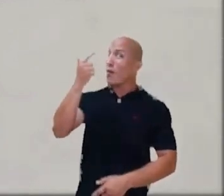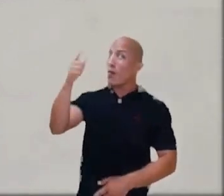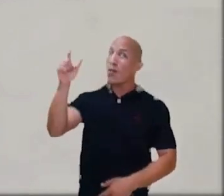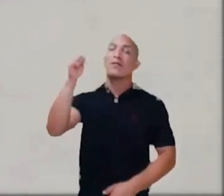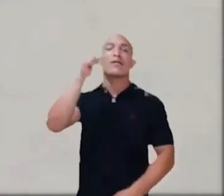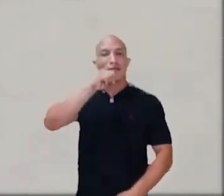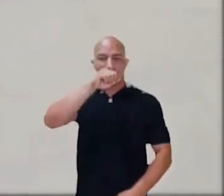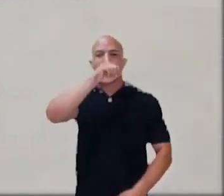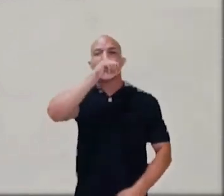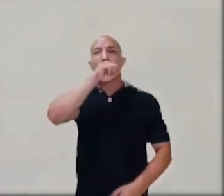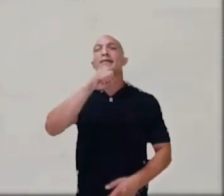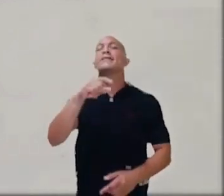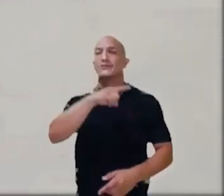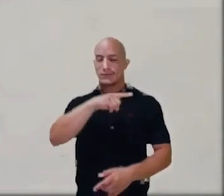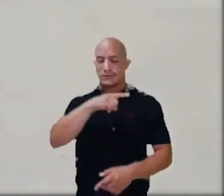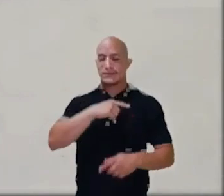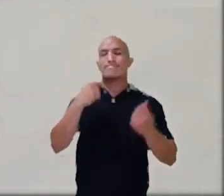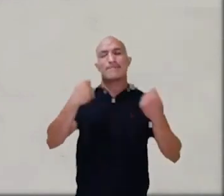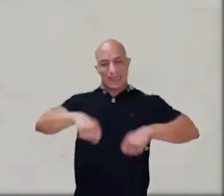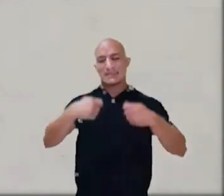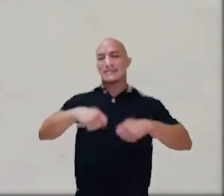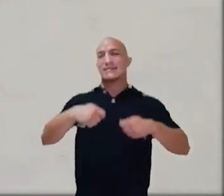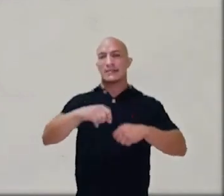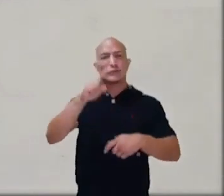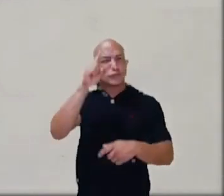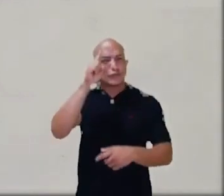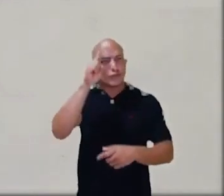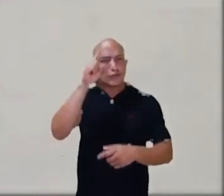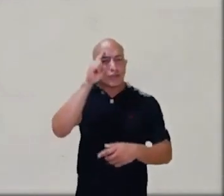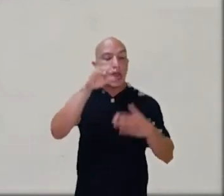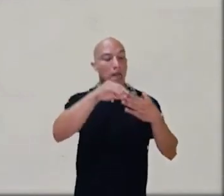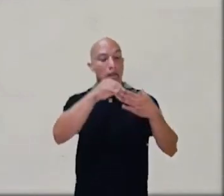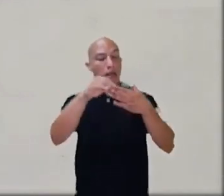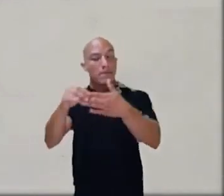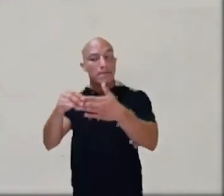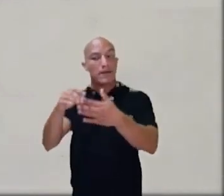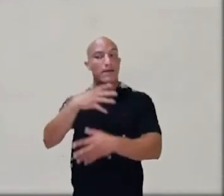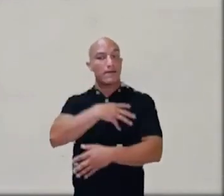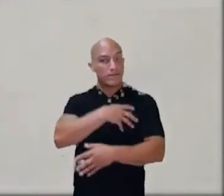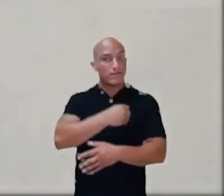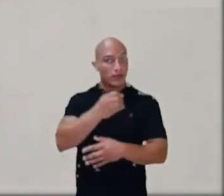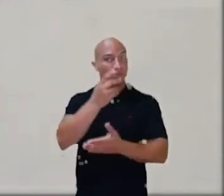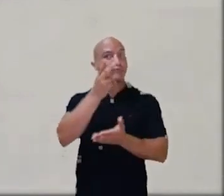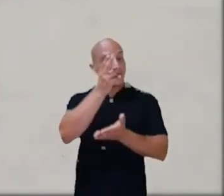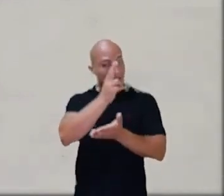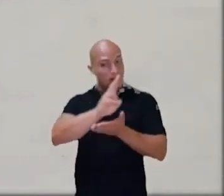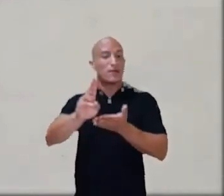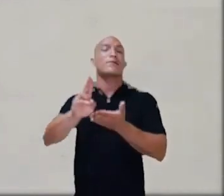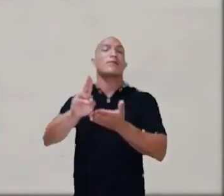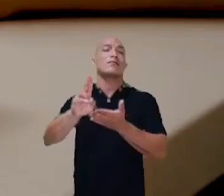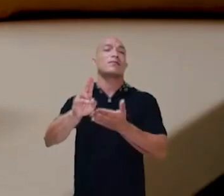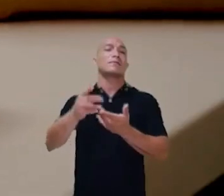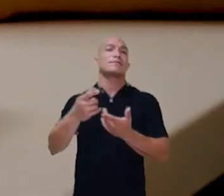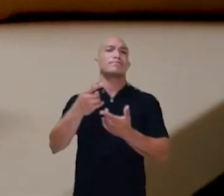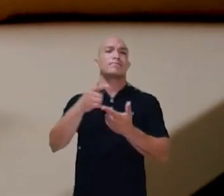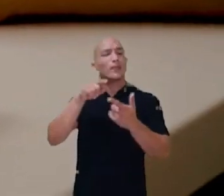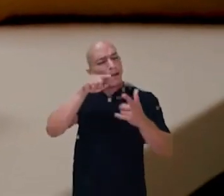de frieza e indiferença, bem como também frases carregadas de estereótipos, como, por